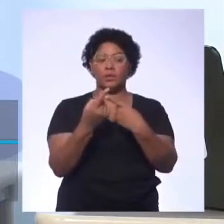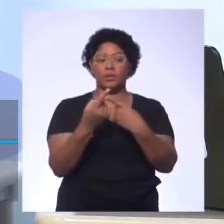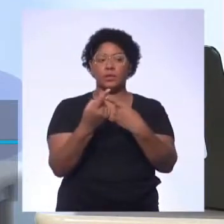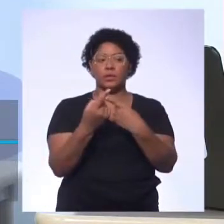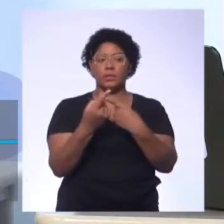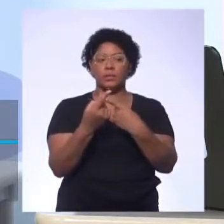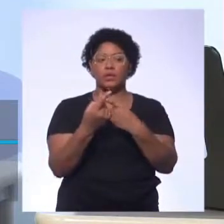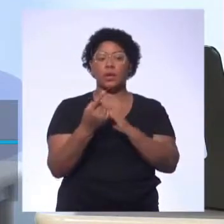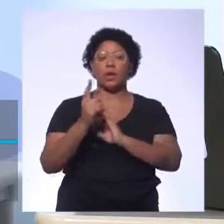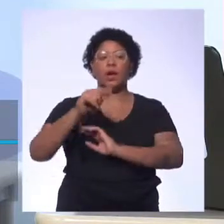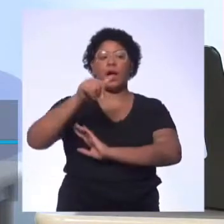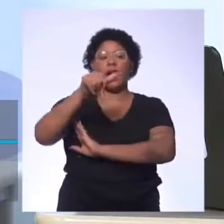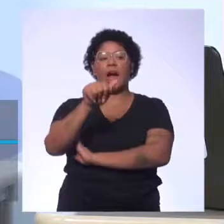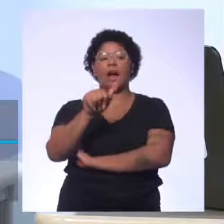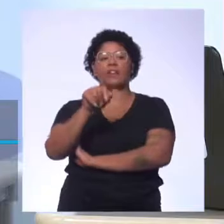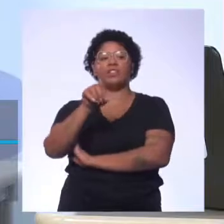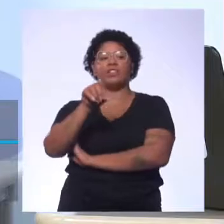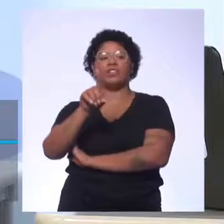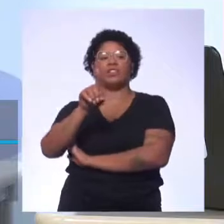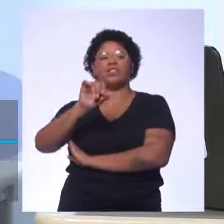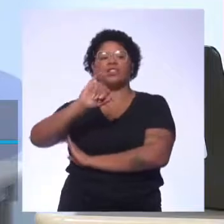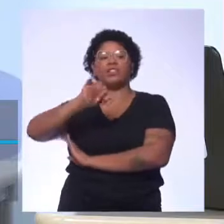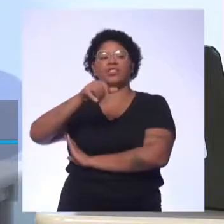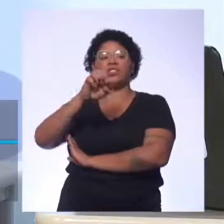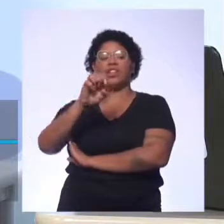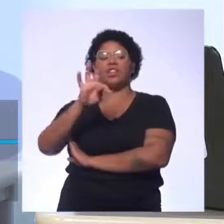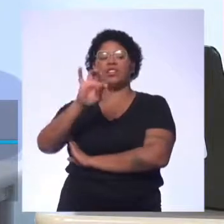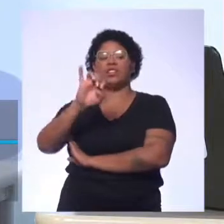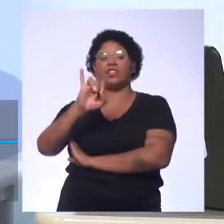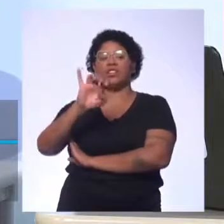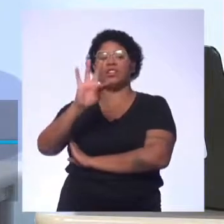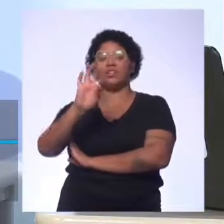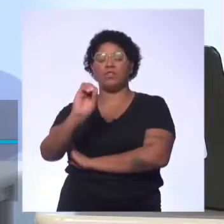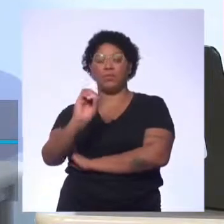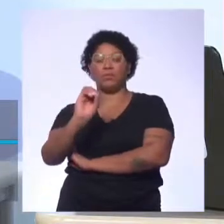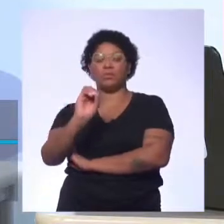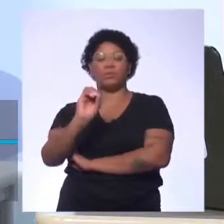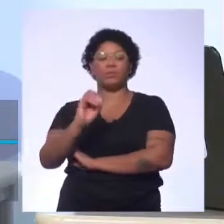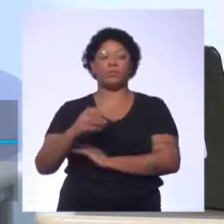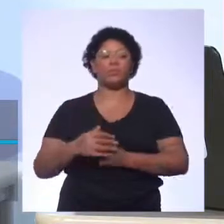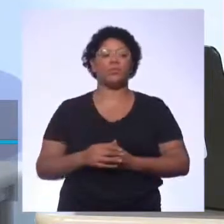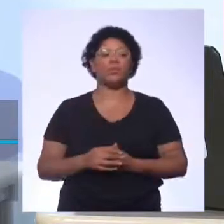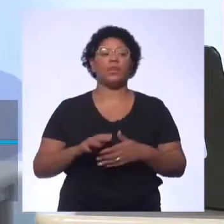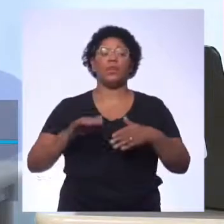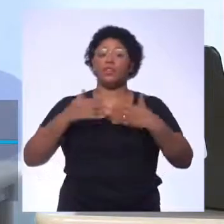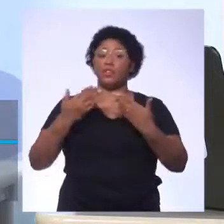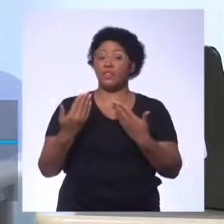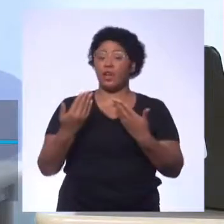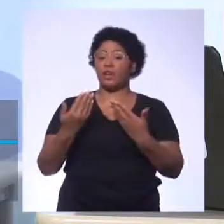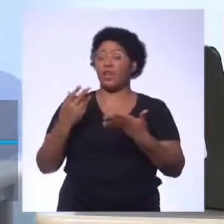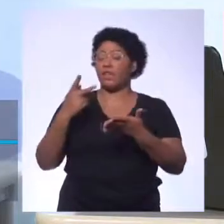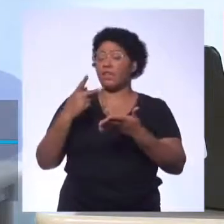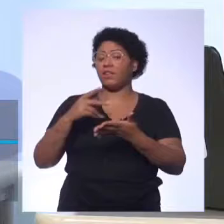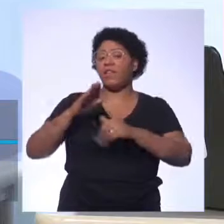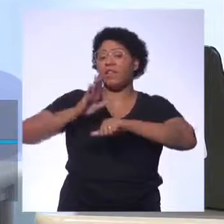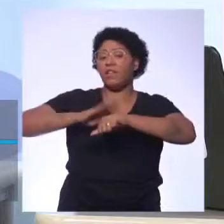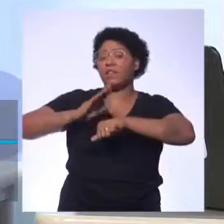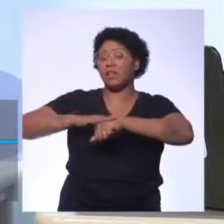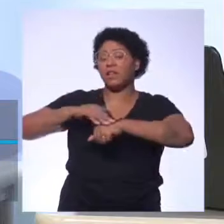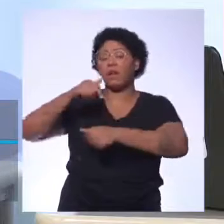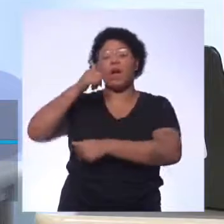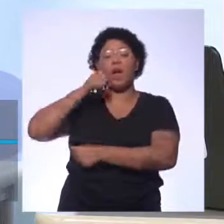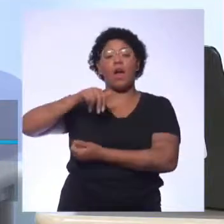são os adjetivos. Por quê? Nós vimos aí a roupa dessa garota, vimos o que ela está fazendo, então nós já partimos